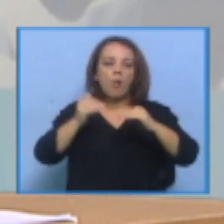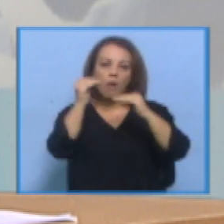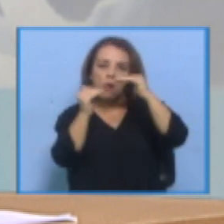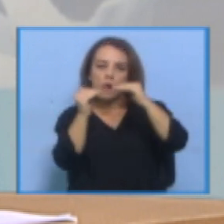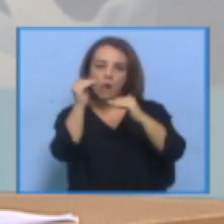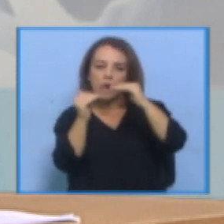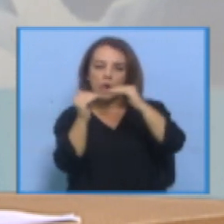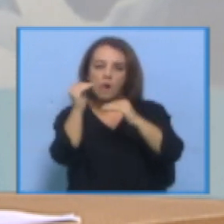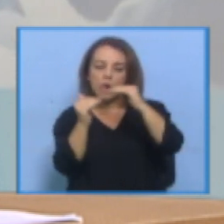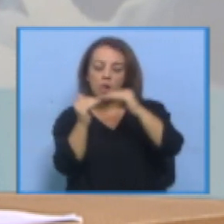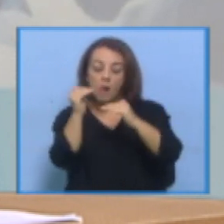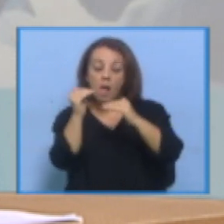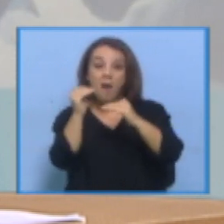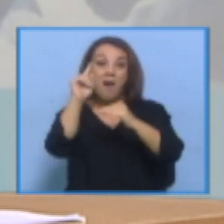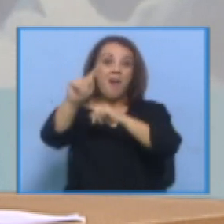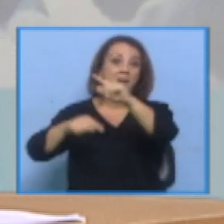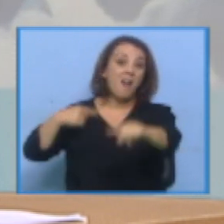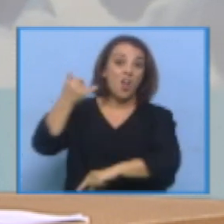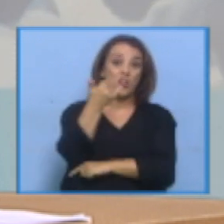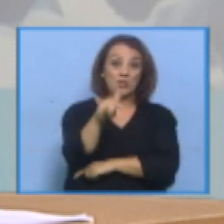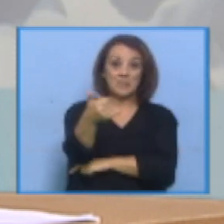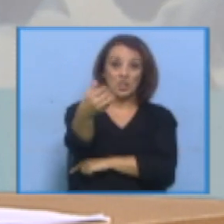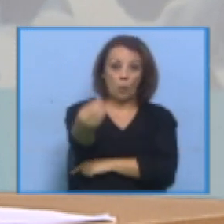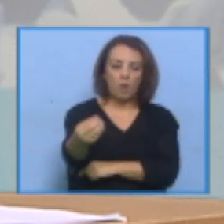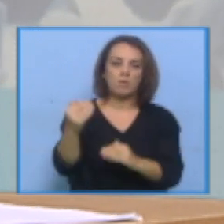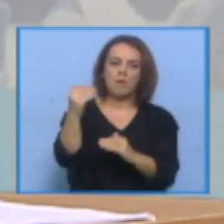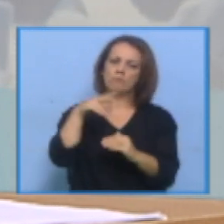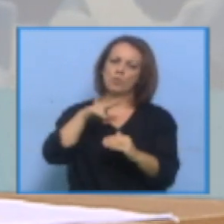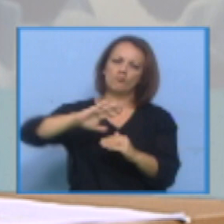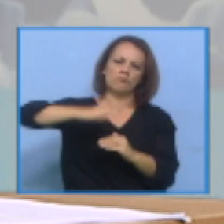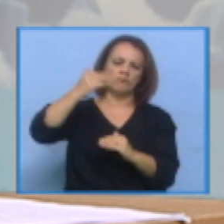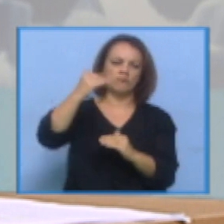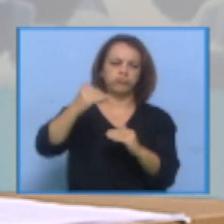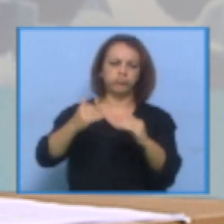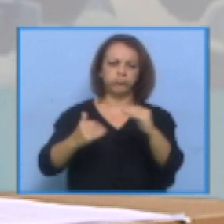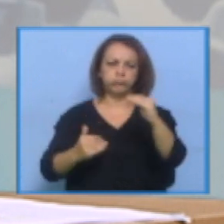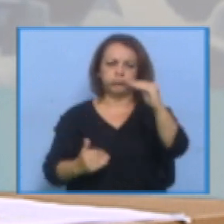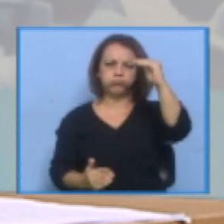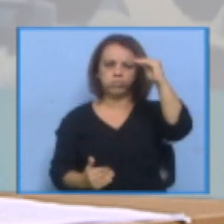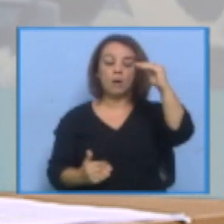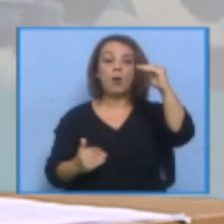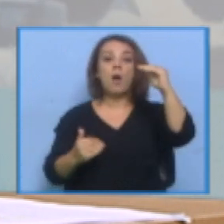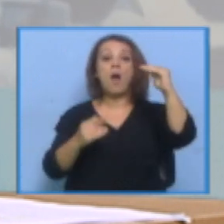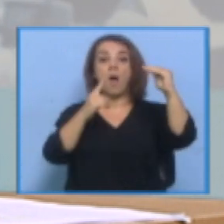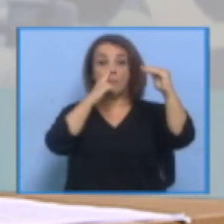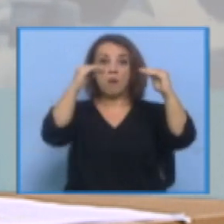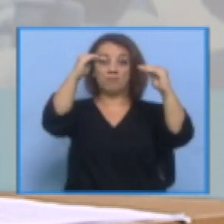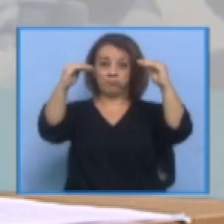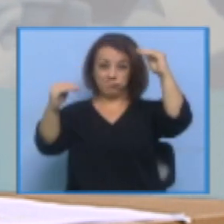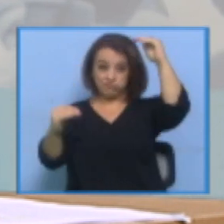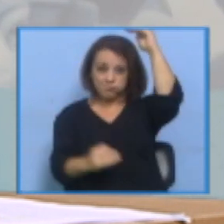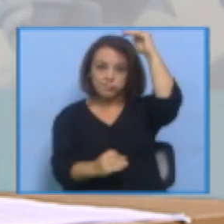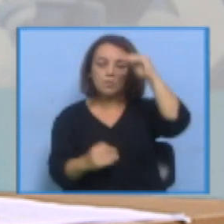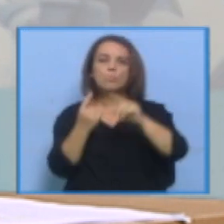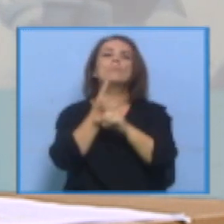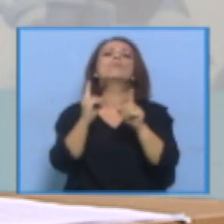sobretudo, vai se distanciar imenso da Alemanha, que era também um país classicamente muito envelhecido. Isto por causa de 3 condições que se